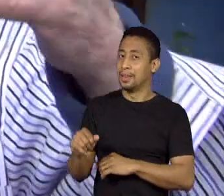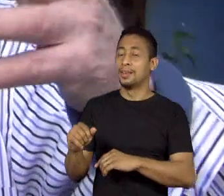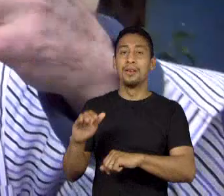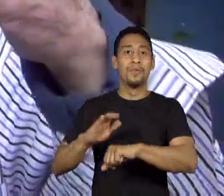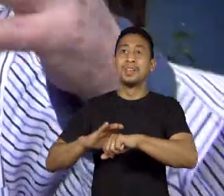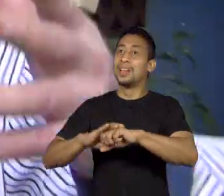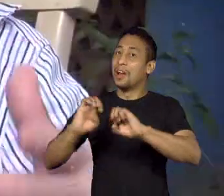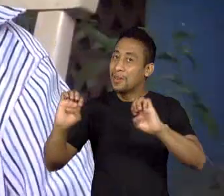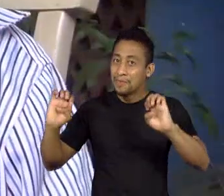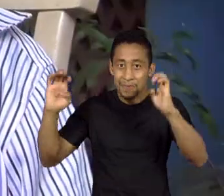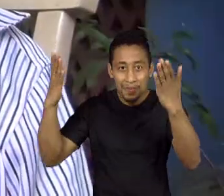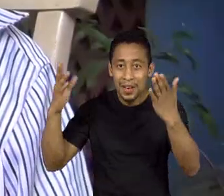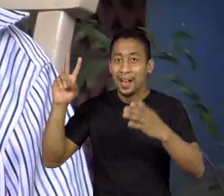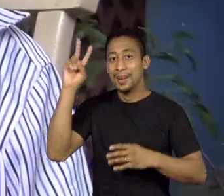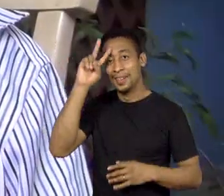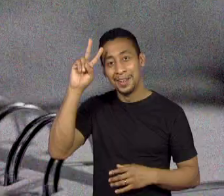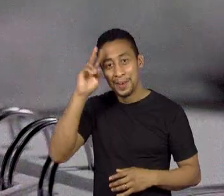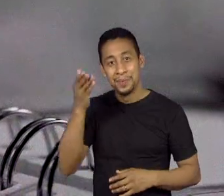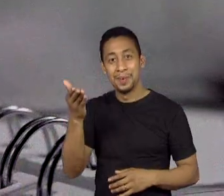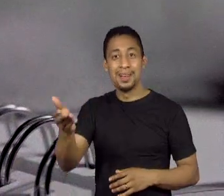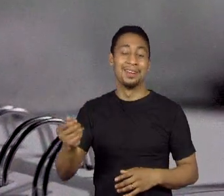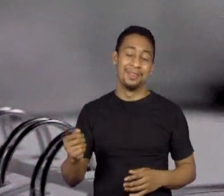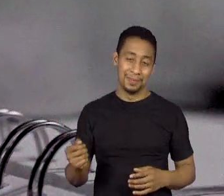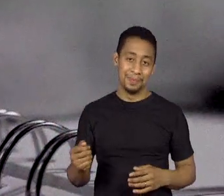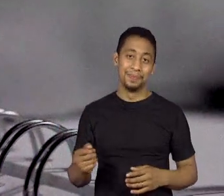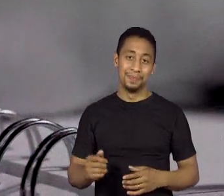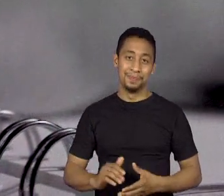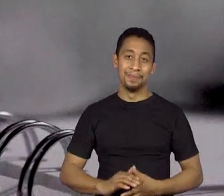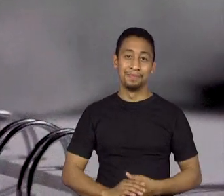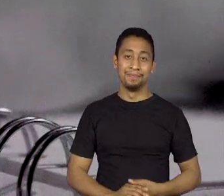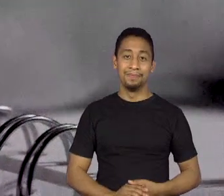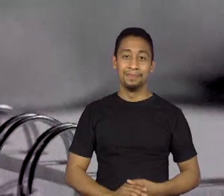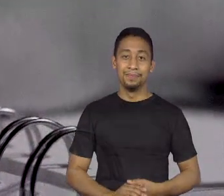festejar ou lembrar da existência do Brasil.